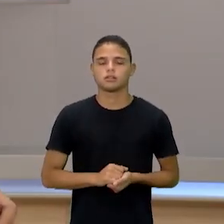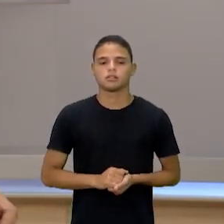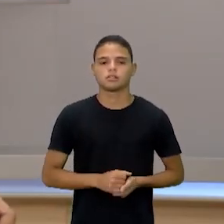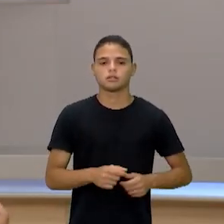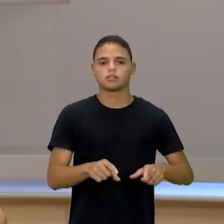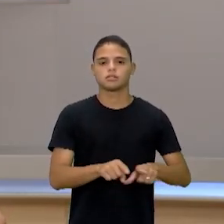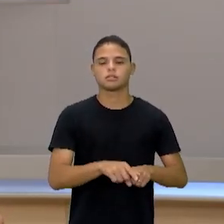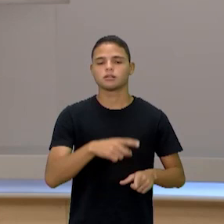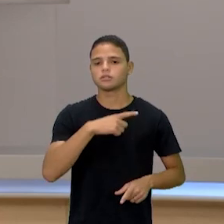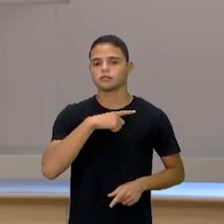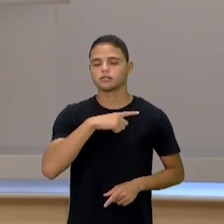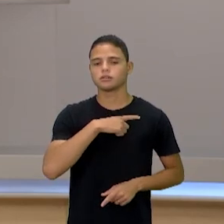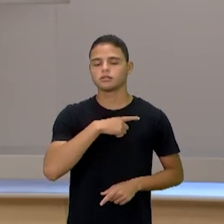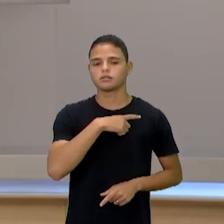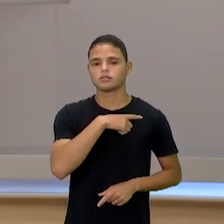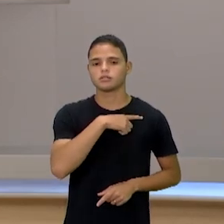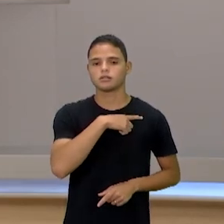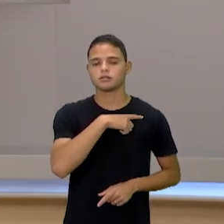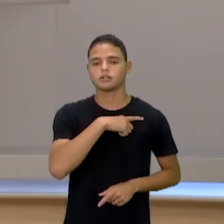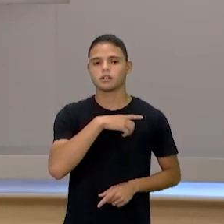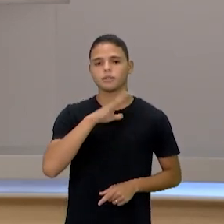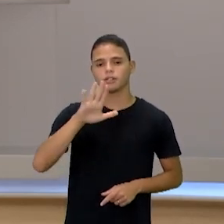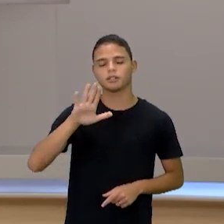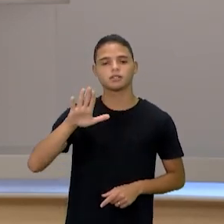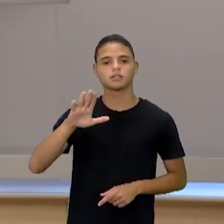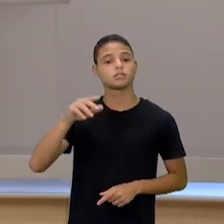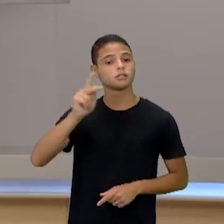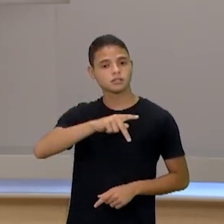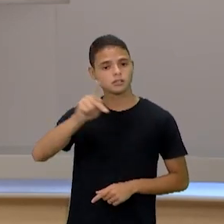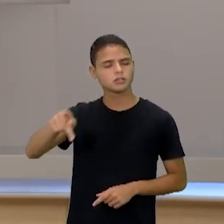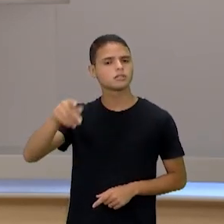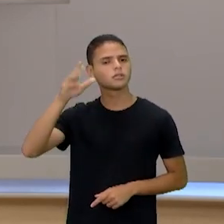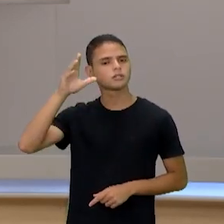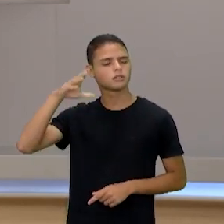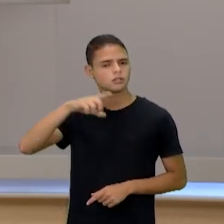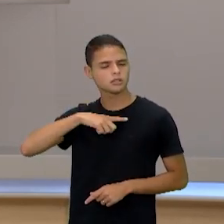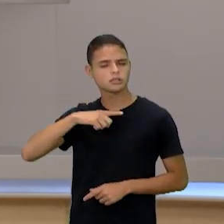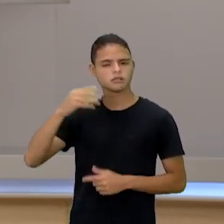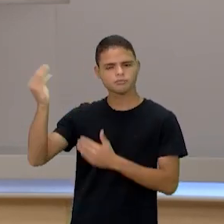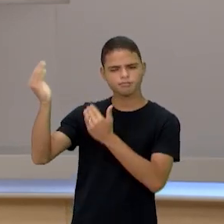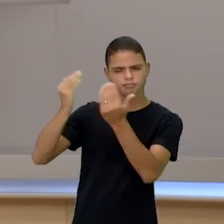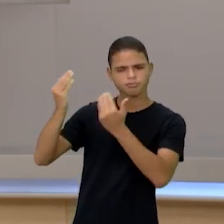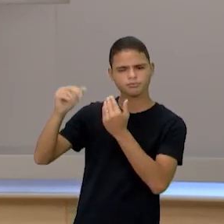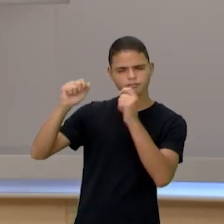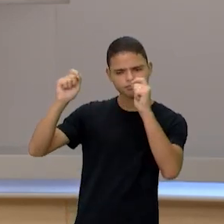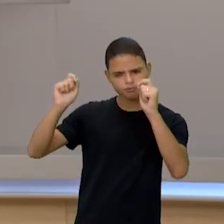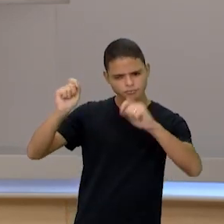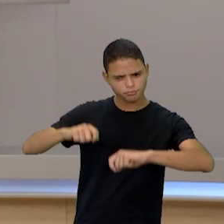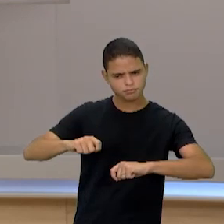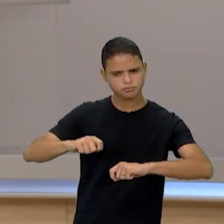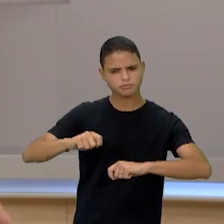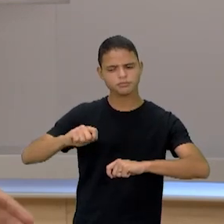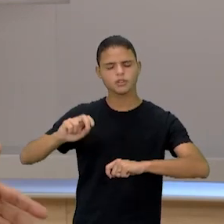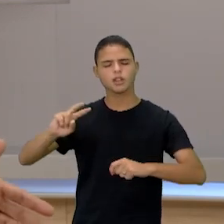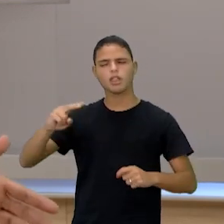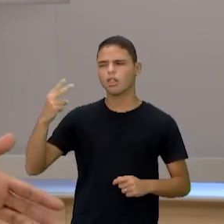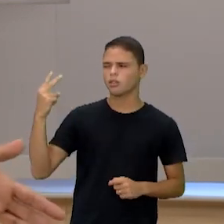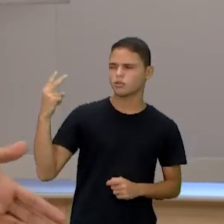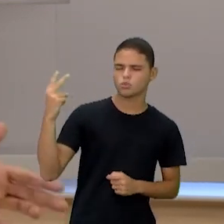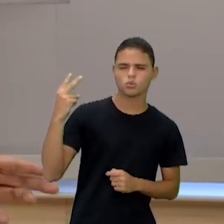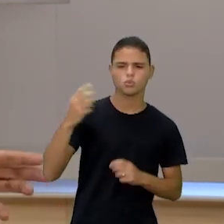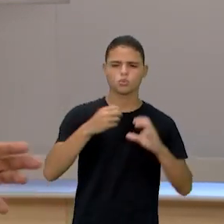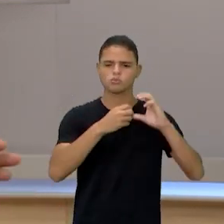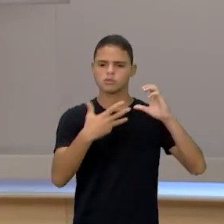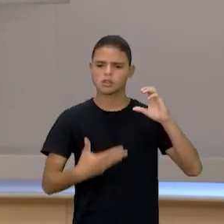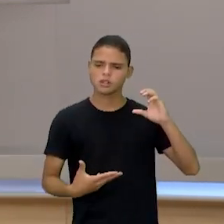em dúvida se pode acontecer a dupla excepcionalidade, né, que é altas habilidades de superdotação com síndrome